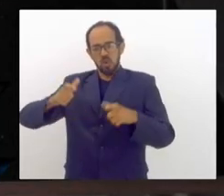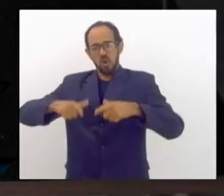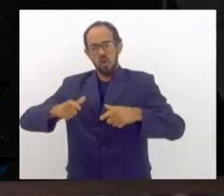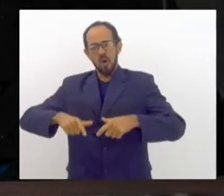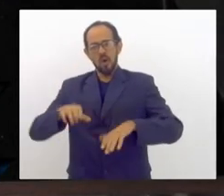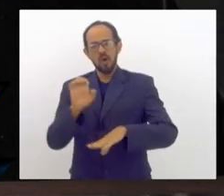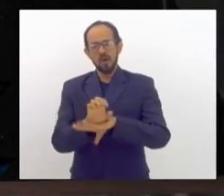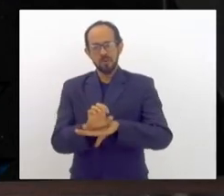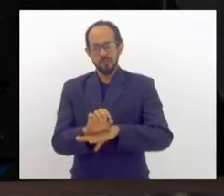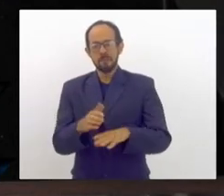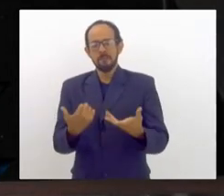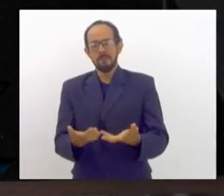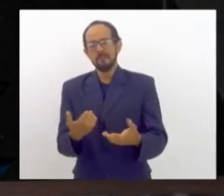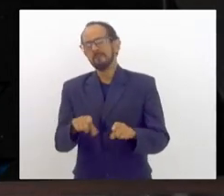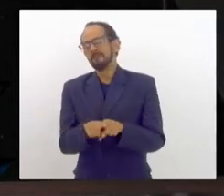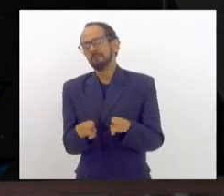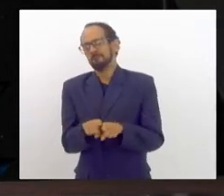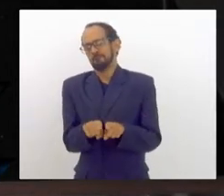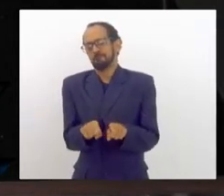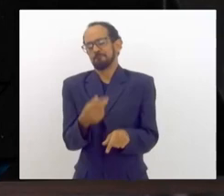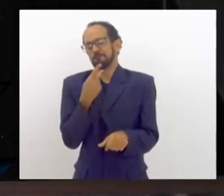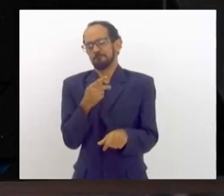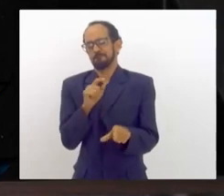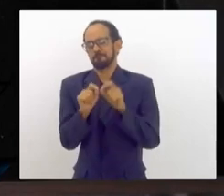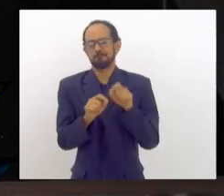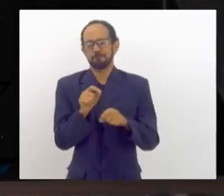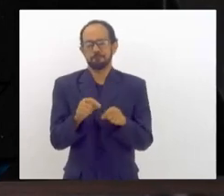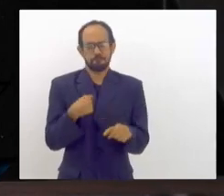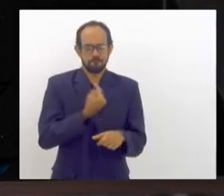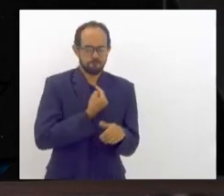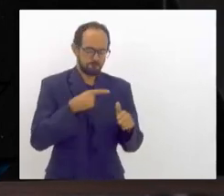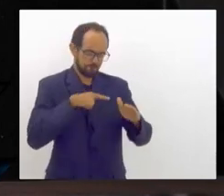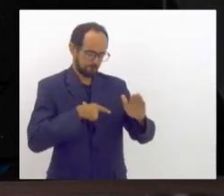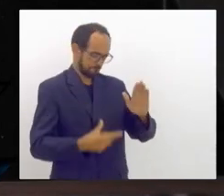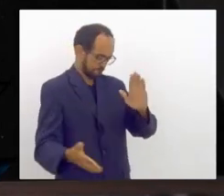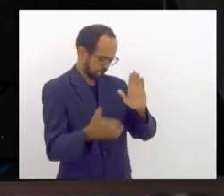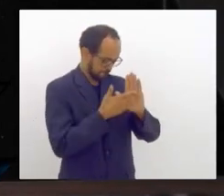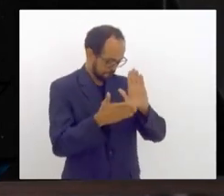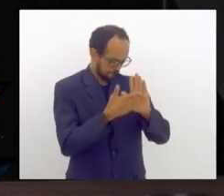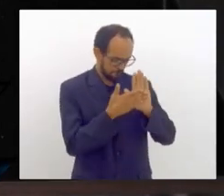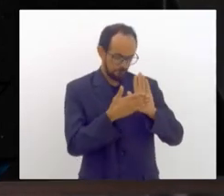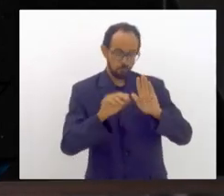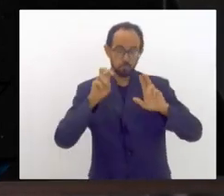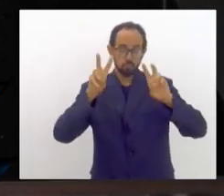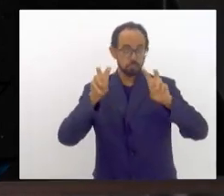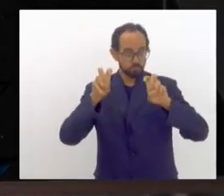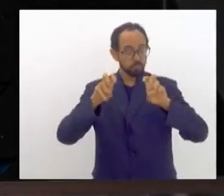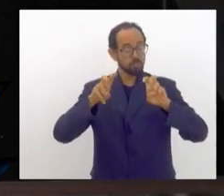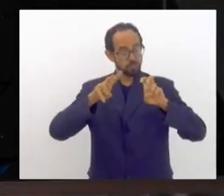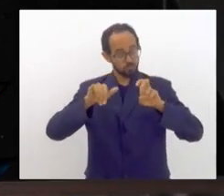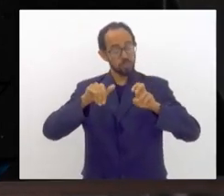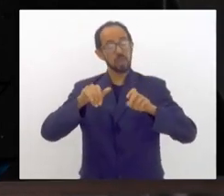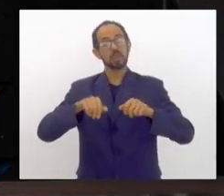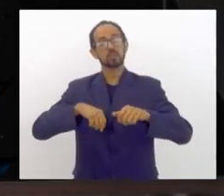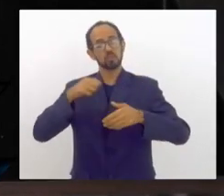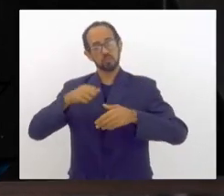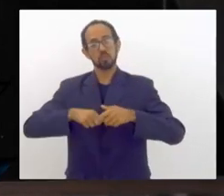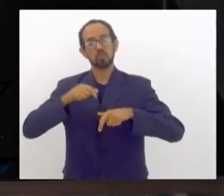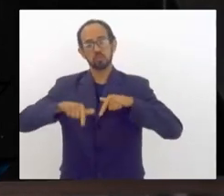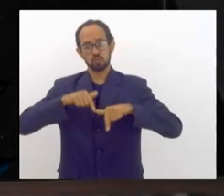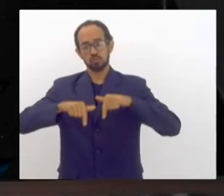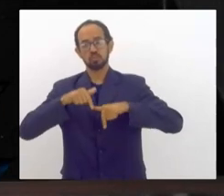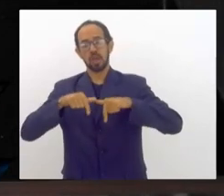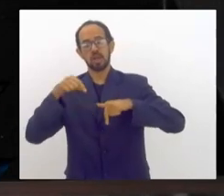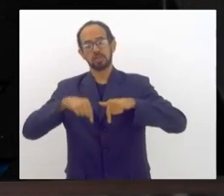quero, assim, dizer que nós temos compromisso com essa pauta e que vamos estar tocando, né, essa pauta aqui também